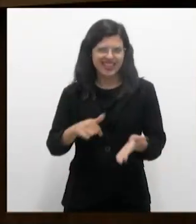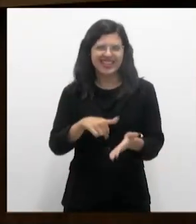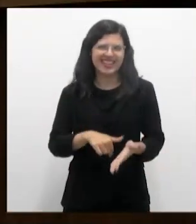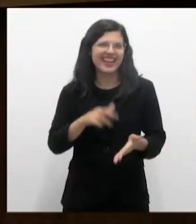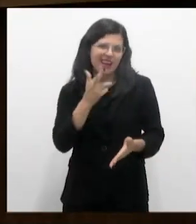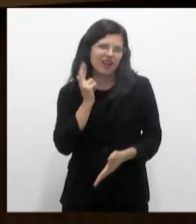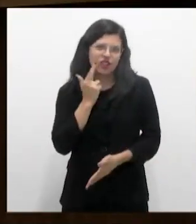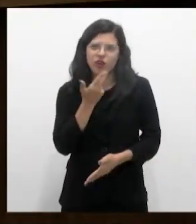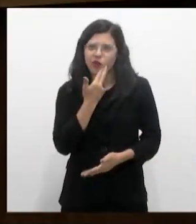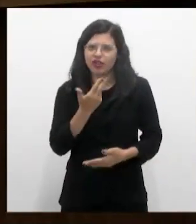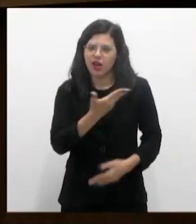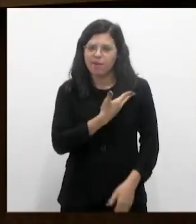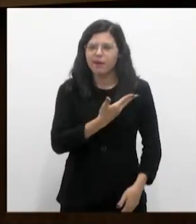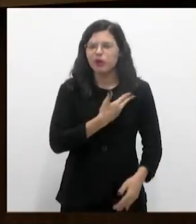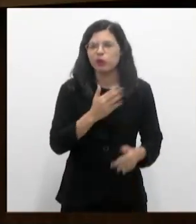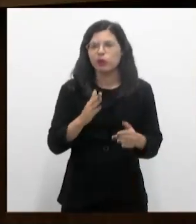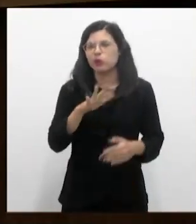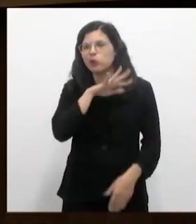Então,